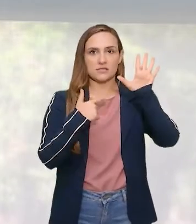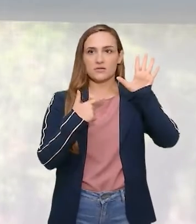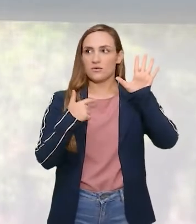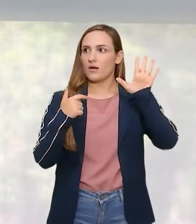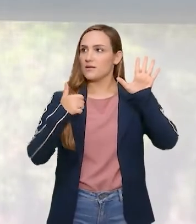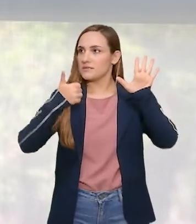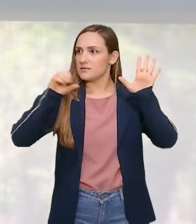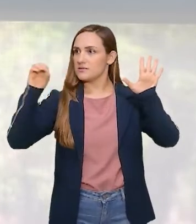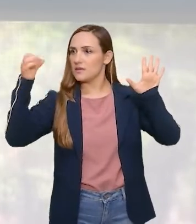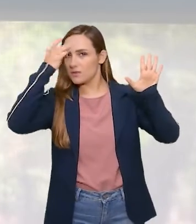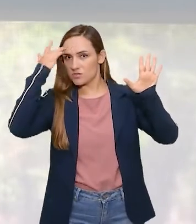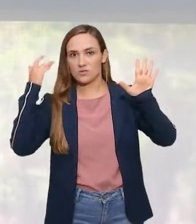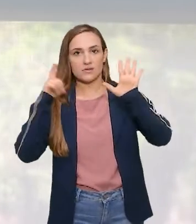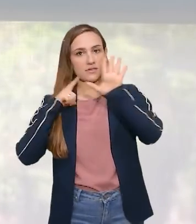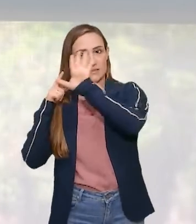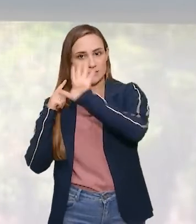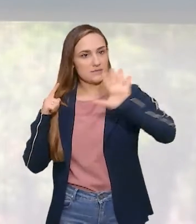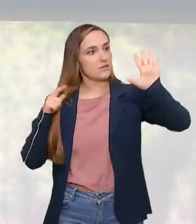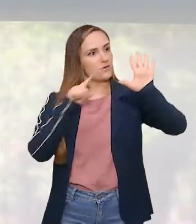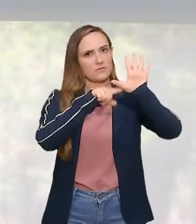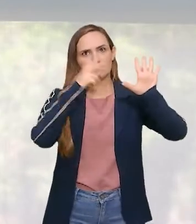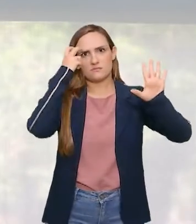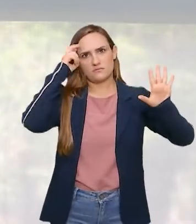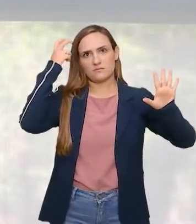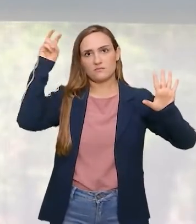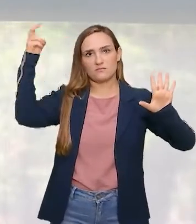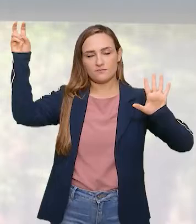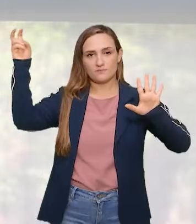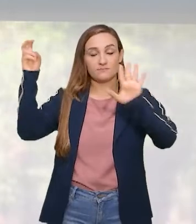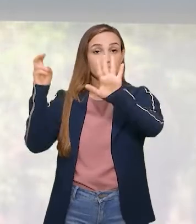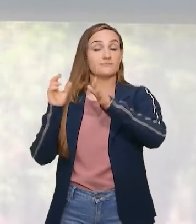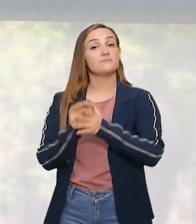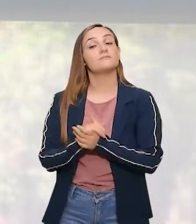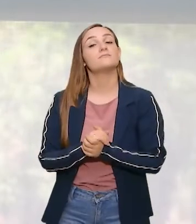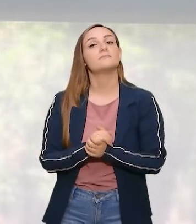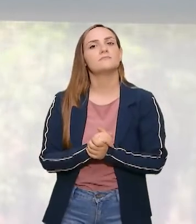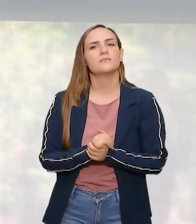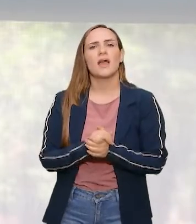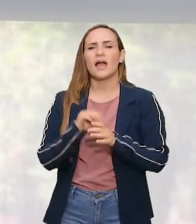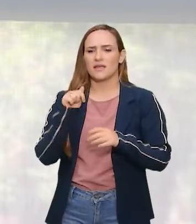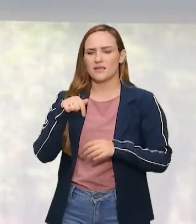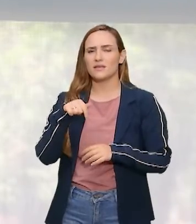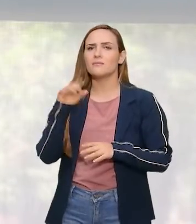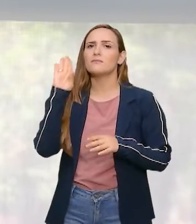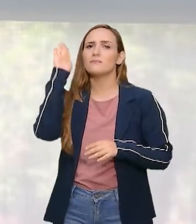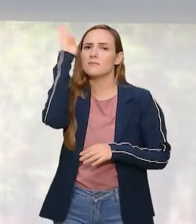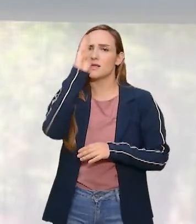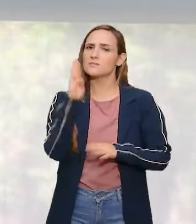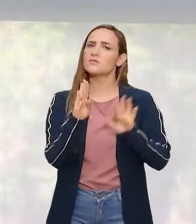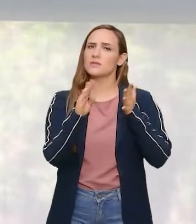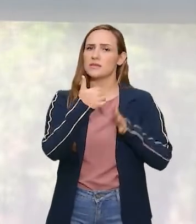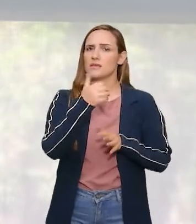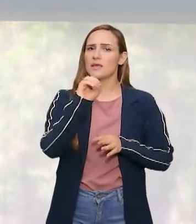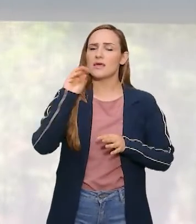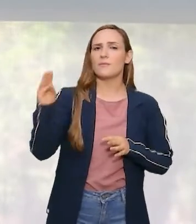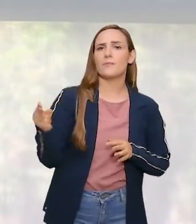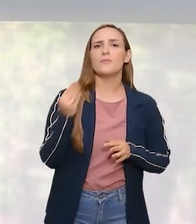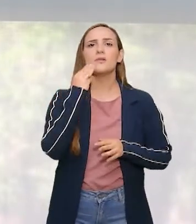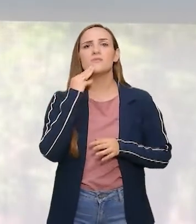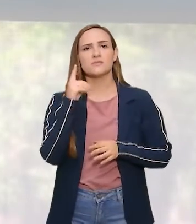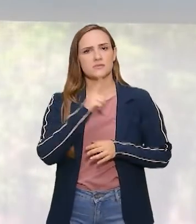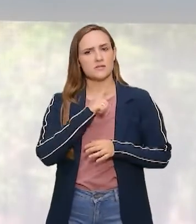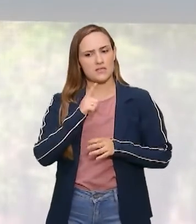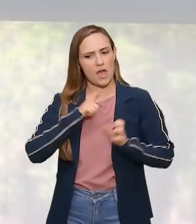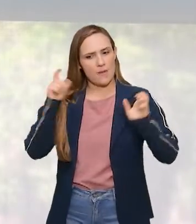planeta são superdotadas. Por aqui, a estimativa é que 10 milhões de brasileiros tenham altas